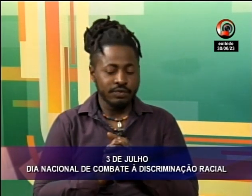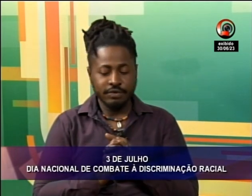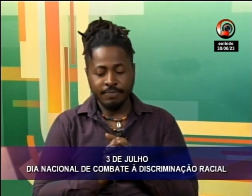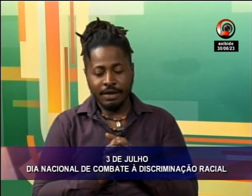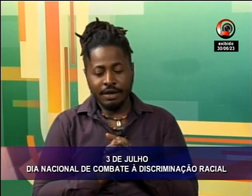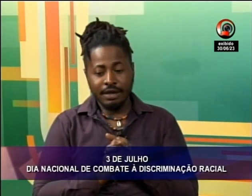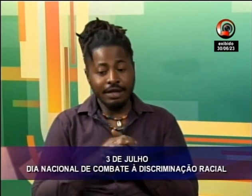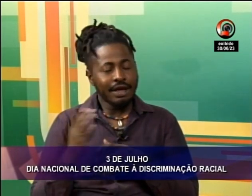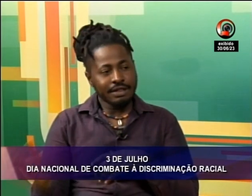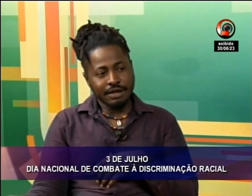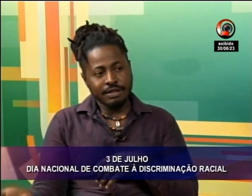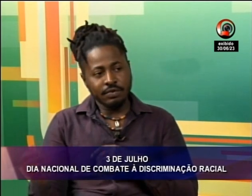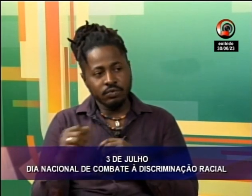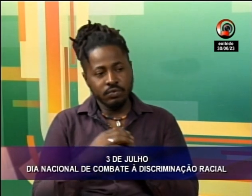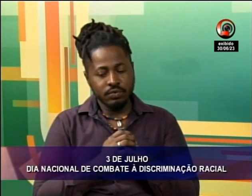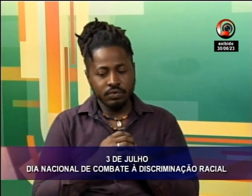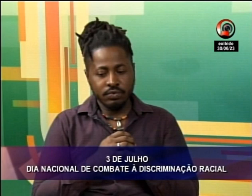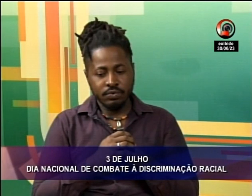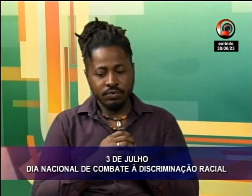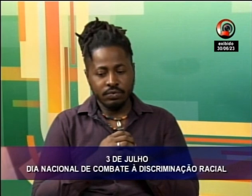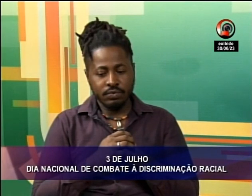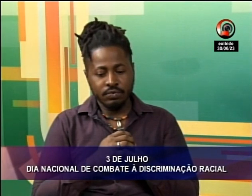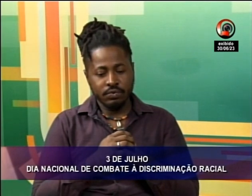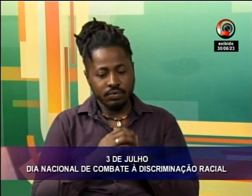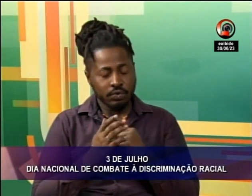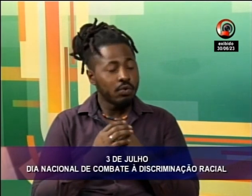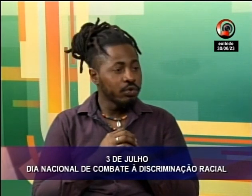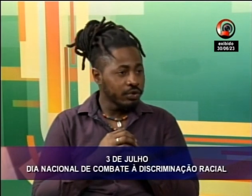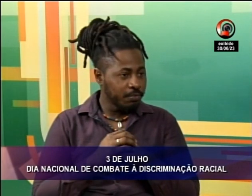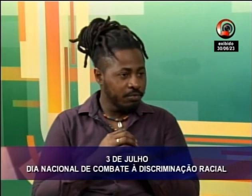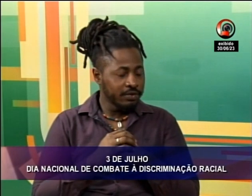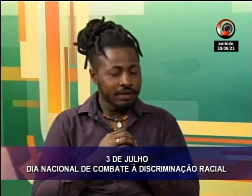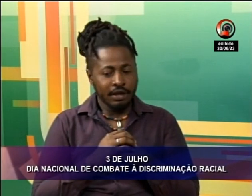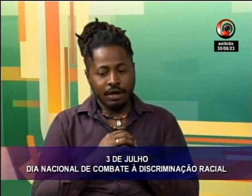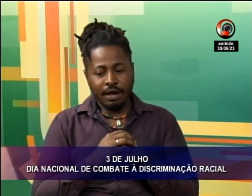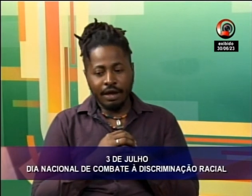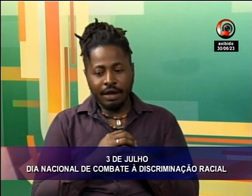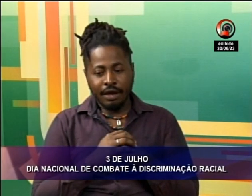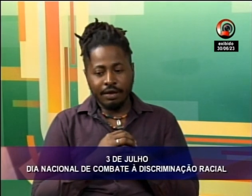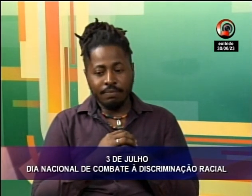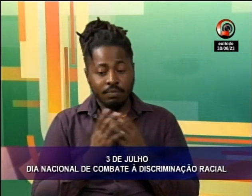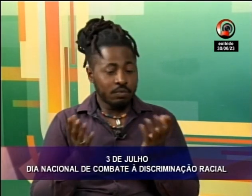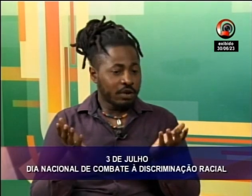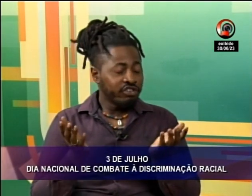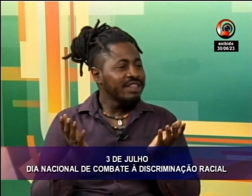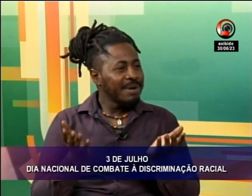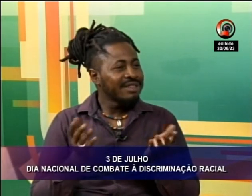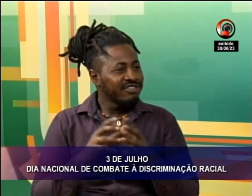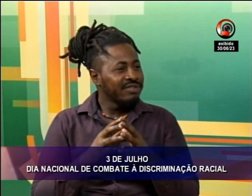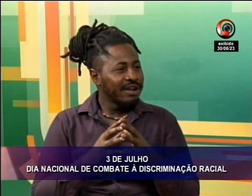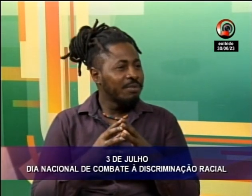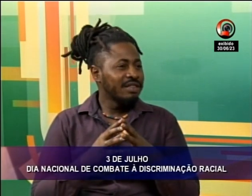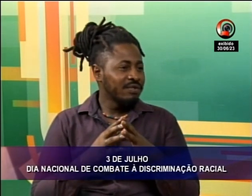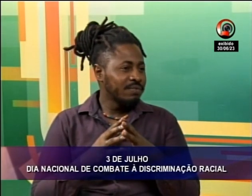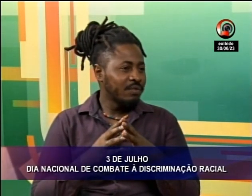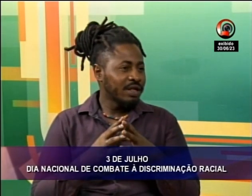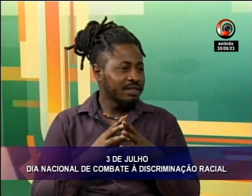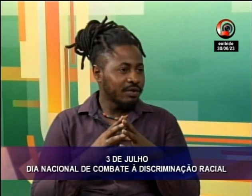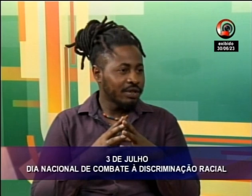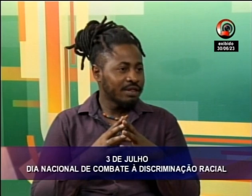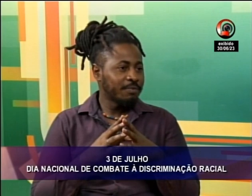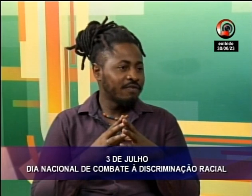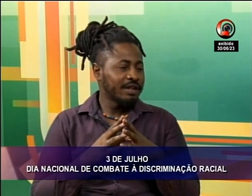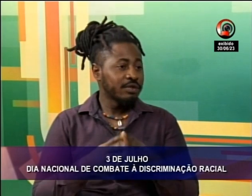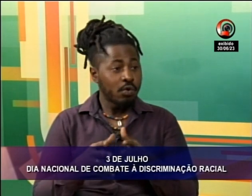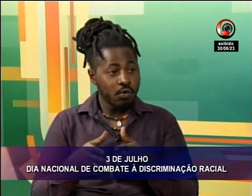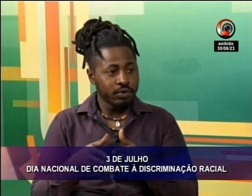né, gratuito, e essa questão dos concursos públicos. A gente já tem bastante lugar do Brasil com essas